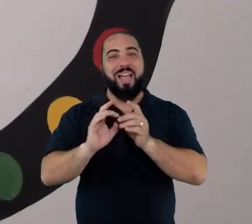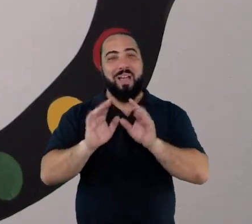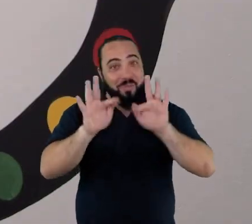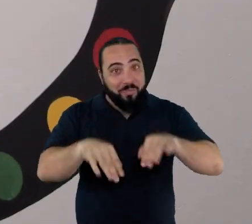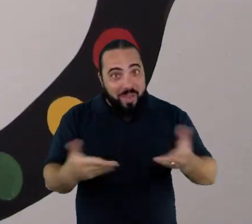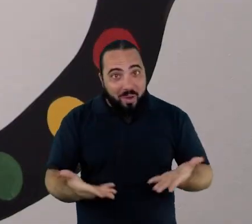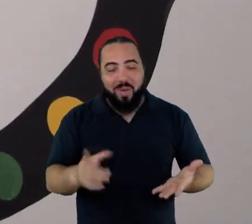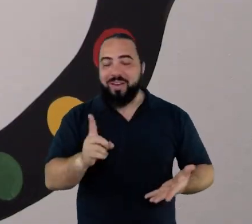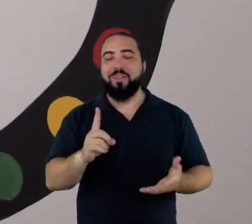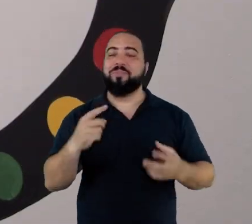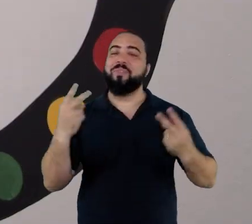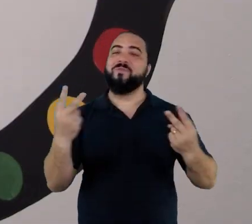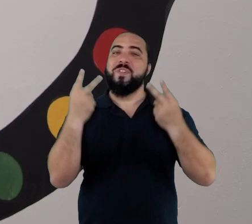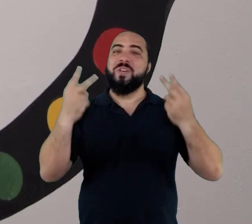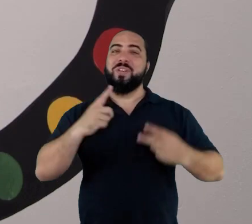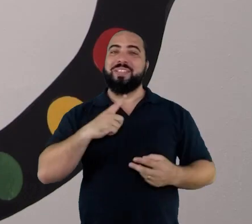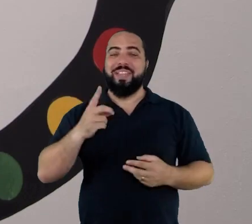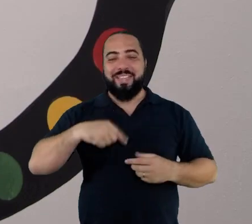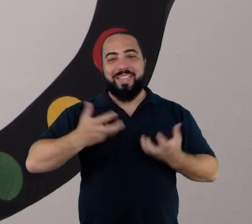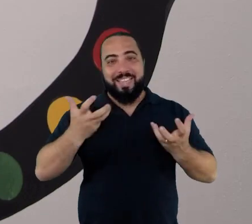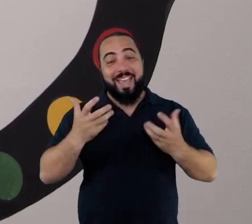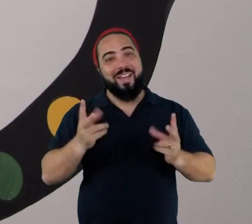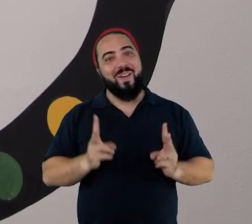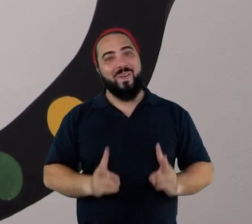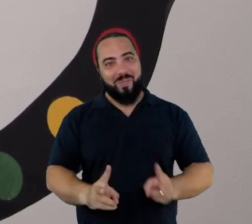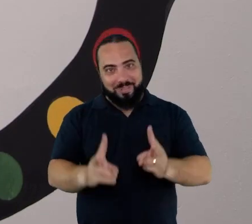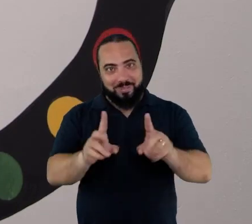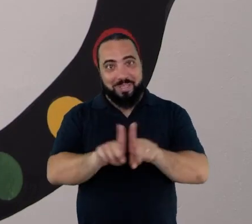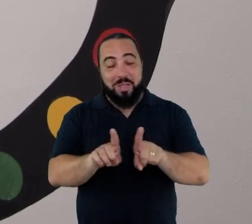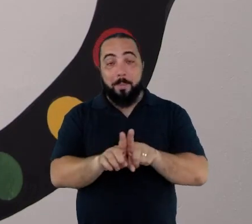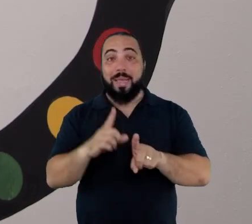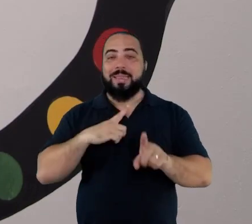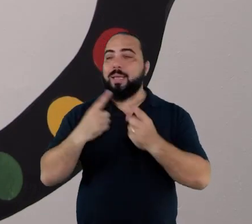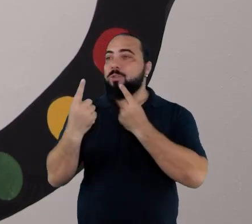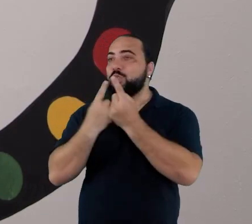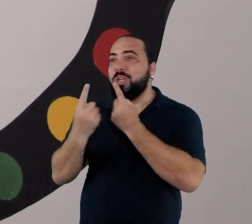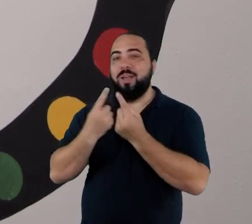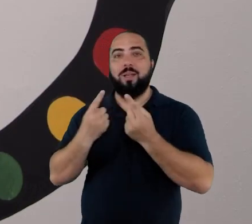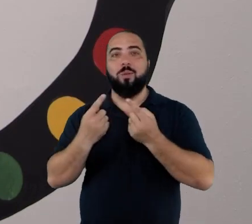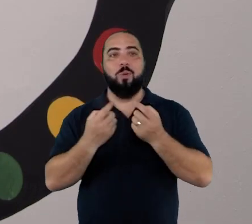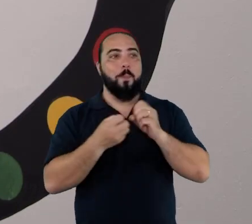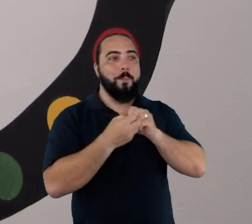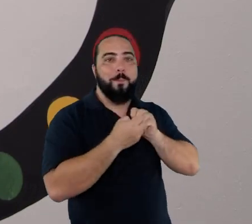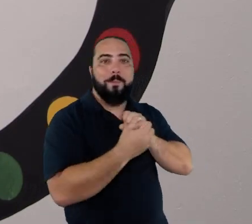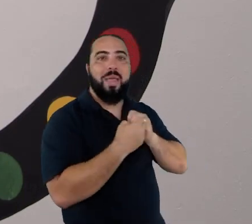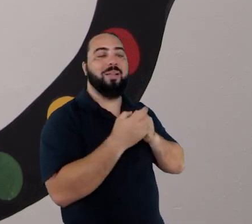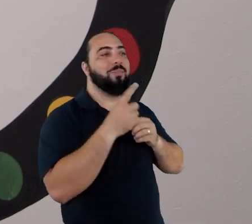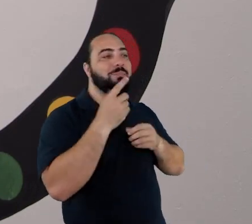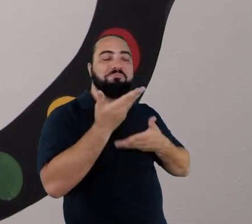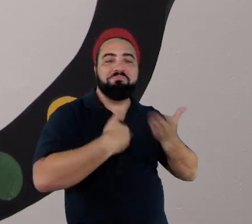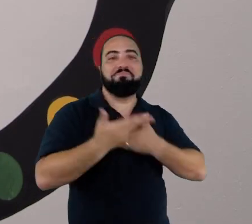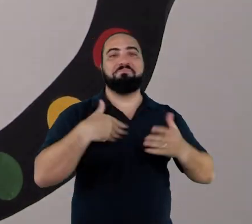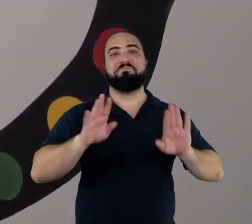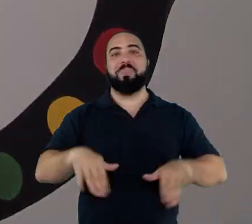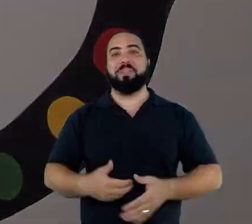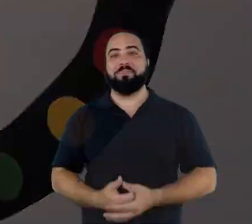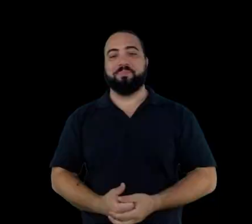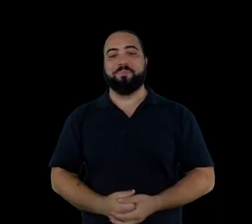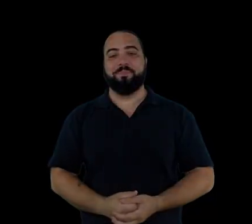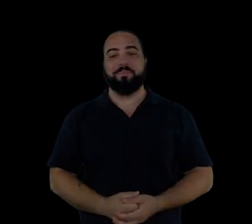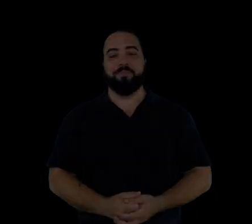acabe aqui, porque foi muito rico pra gente, a gente quer continuar tendo esse diálogo, estando perto e trocando